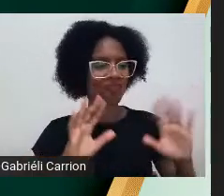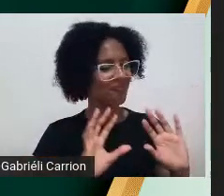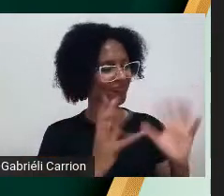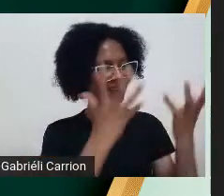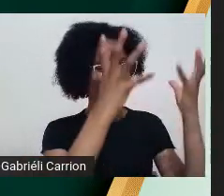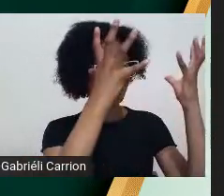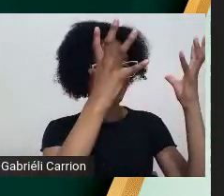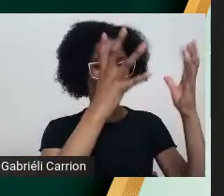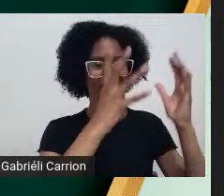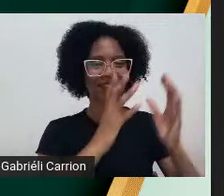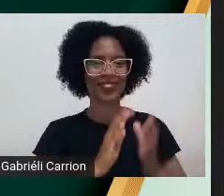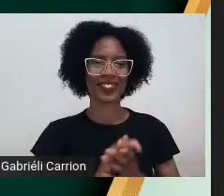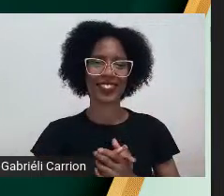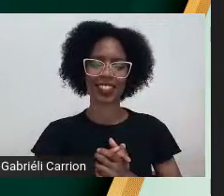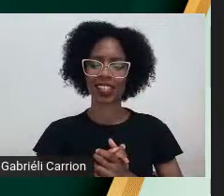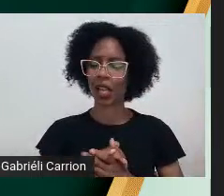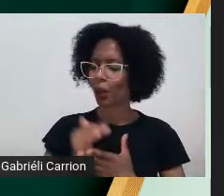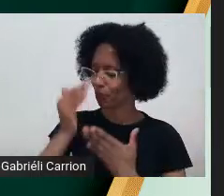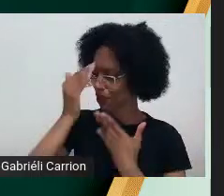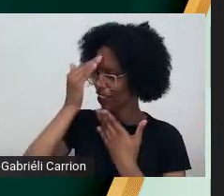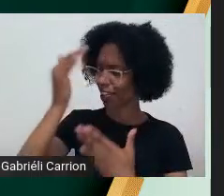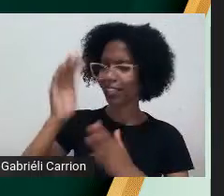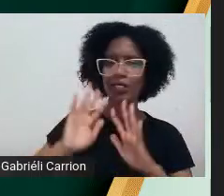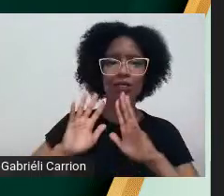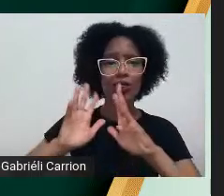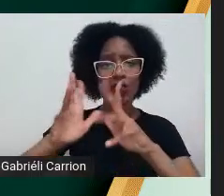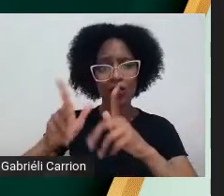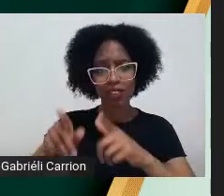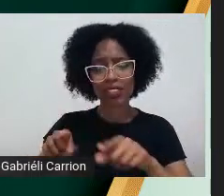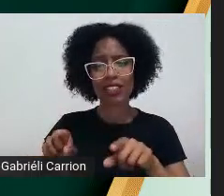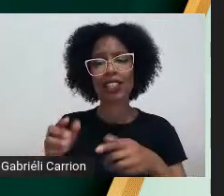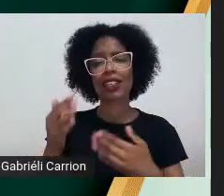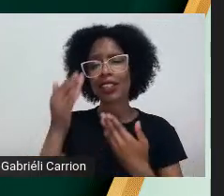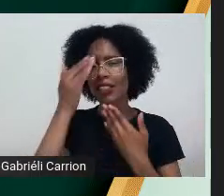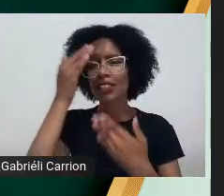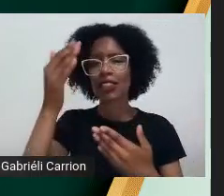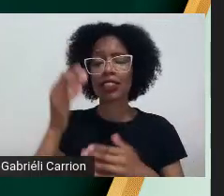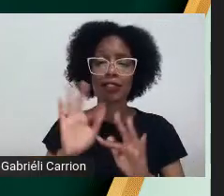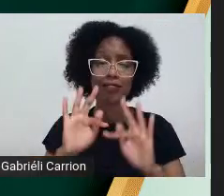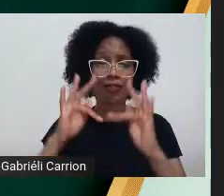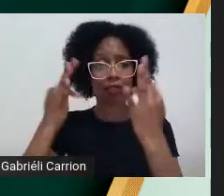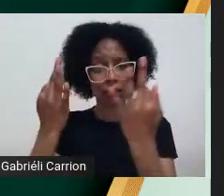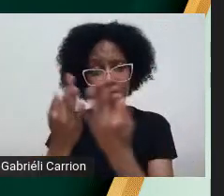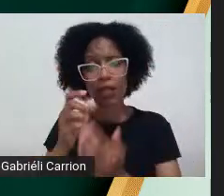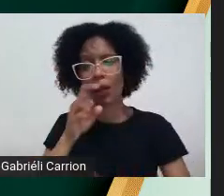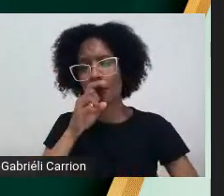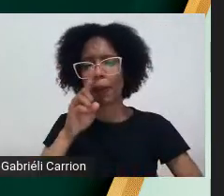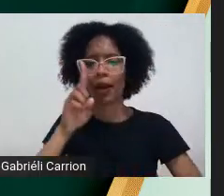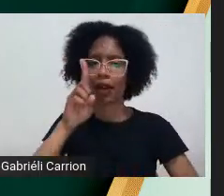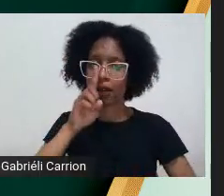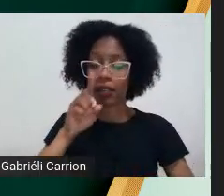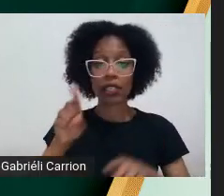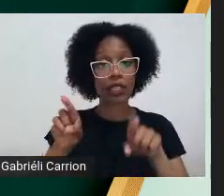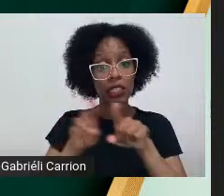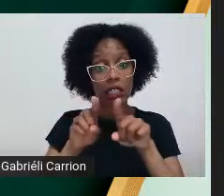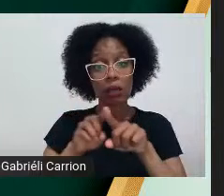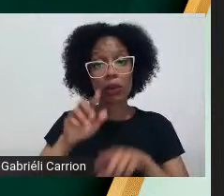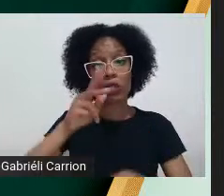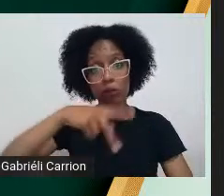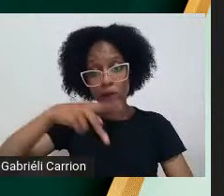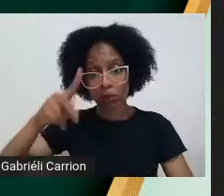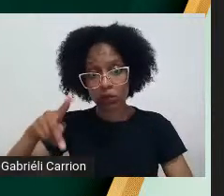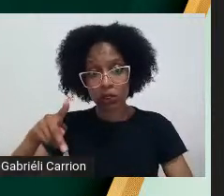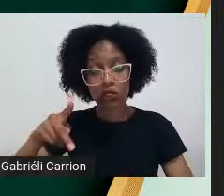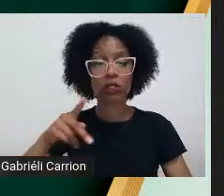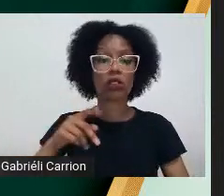Parabéns. Muito obrigado a todos. Gostaria de agradecer a meus familiares, meu pai, minha mãe, aos professores do curso